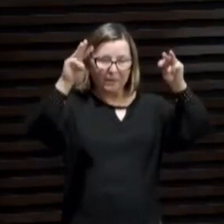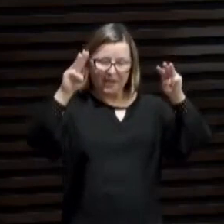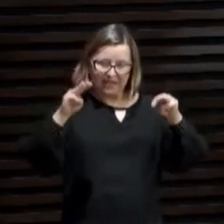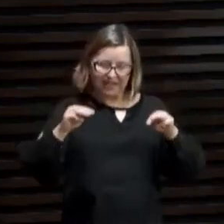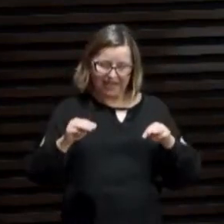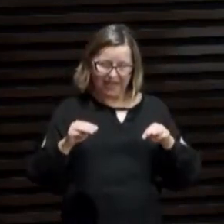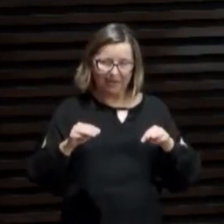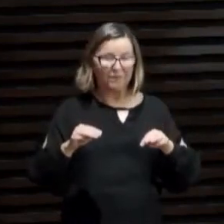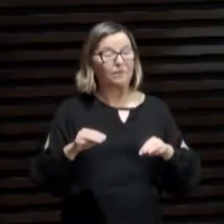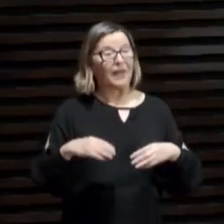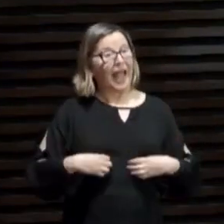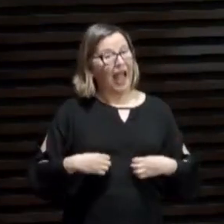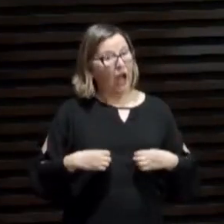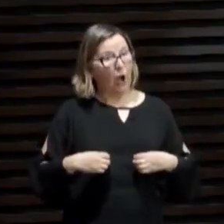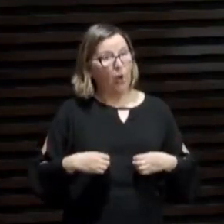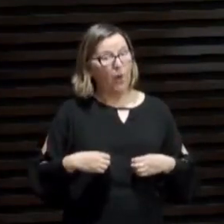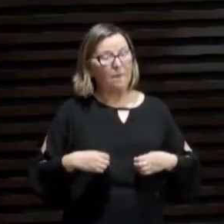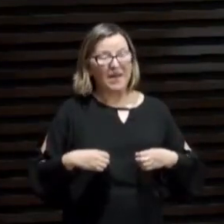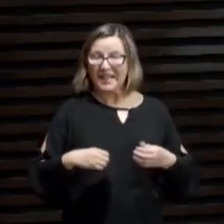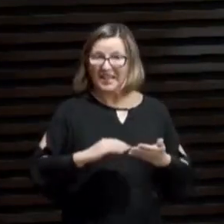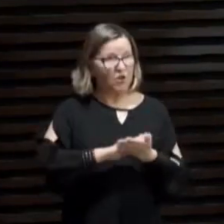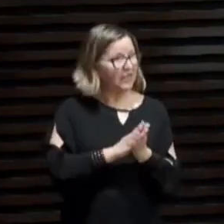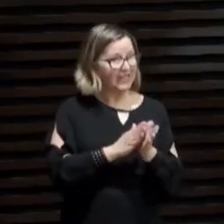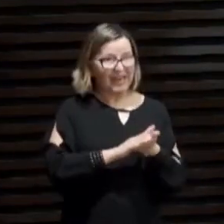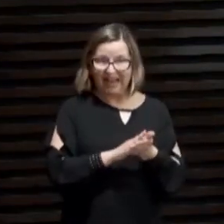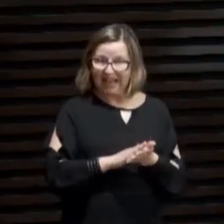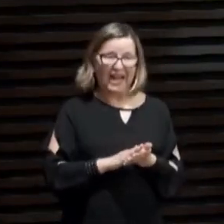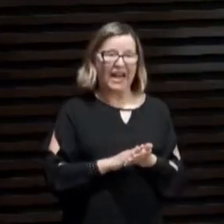a sandália durou 40 anos.